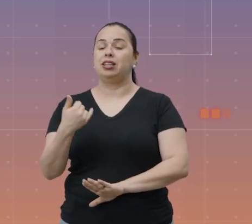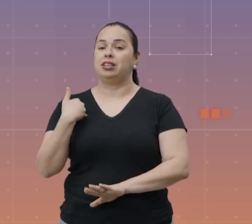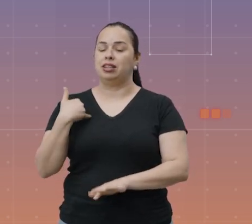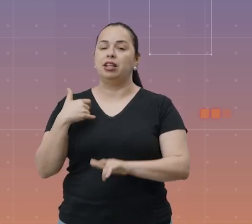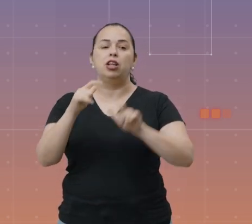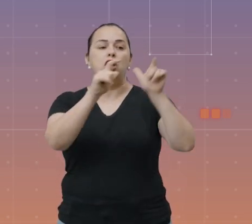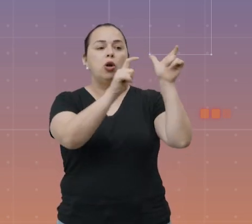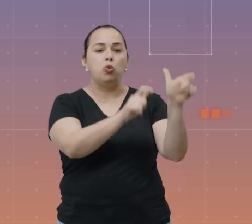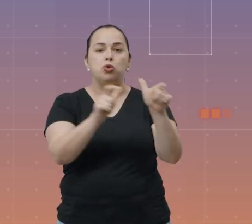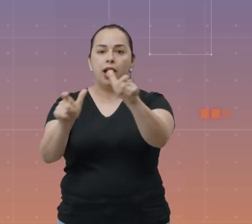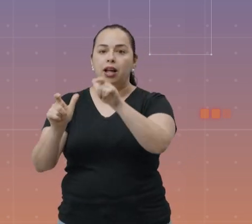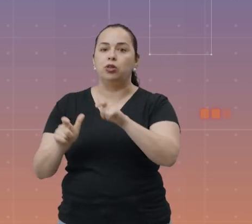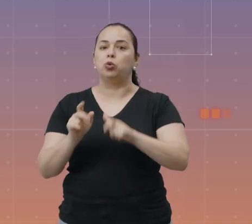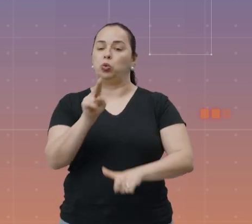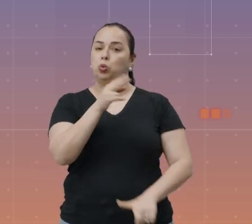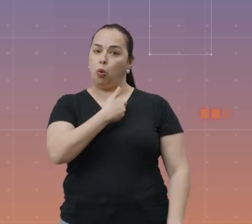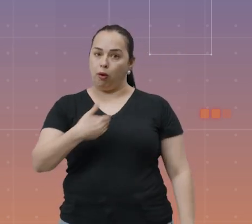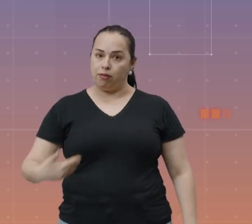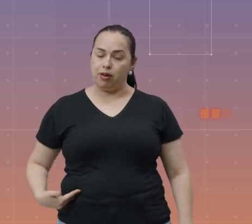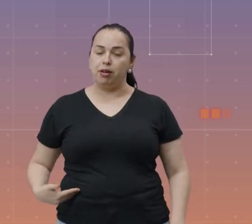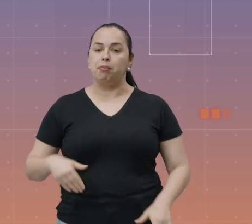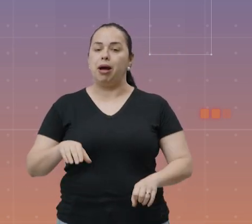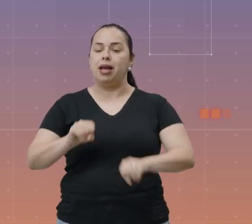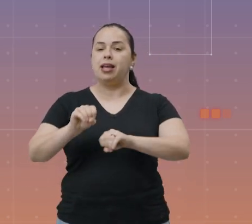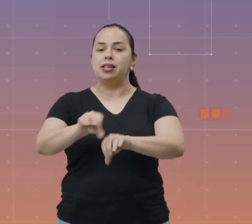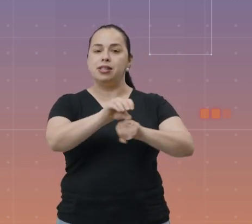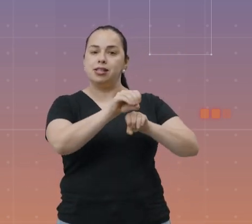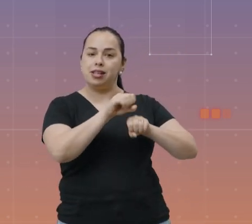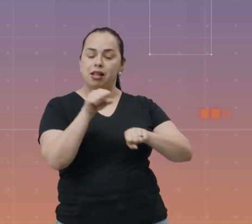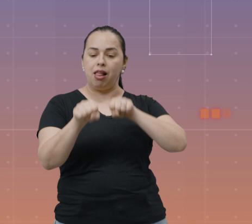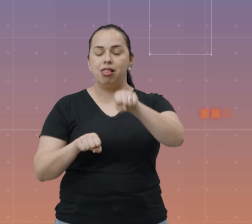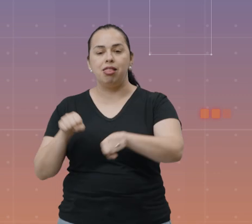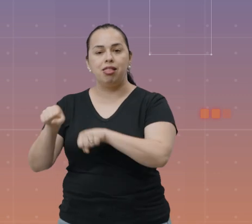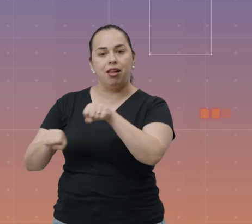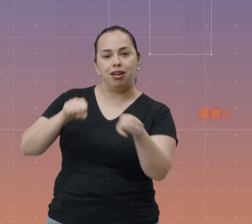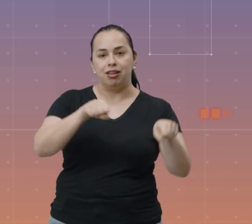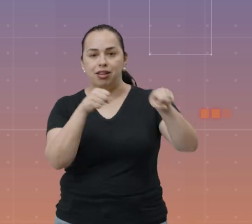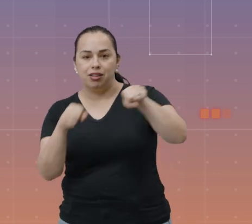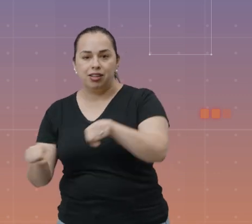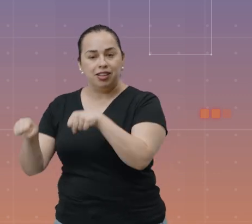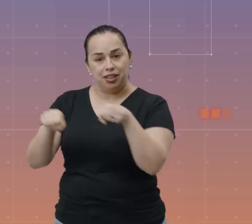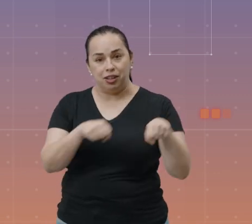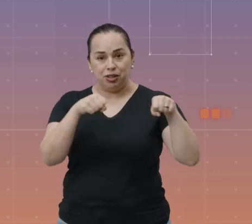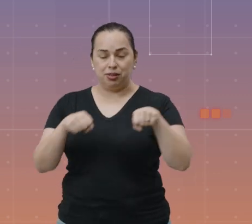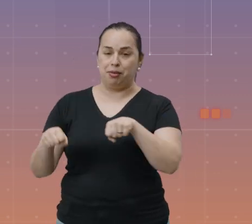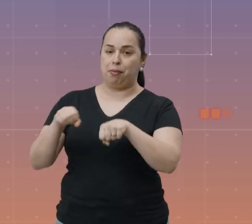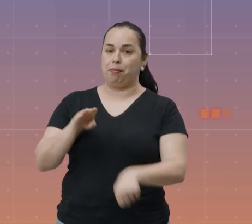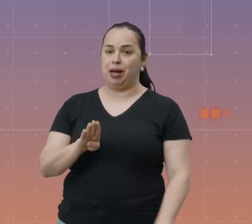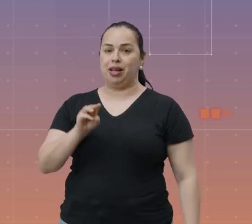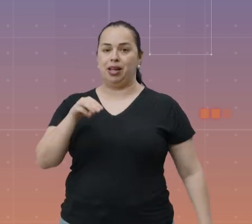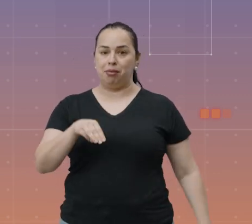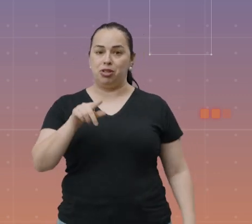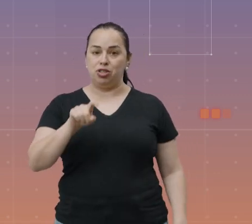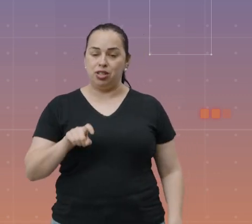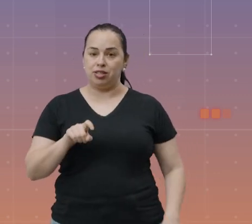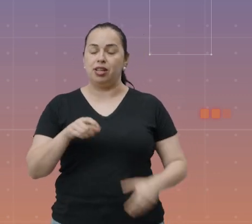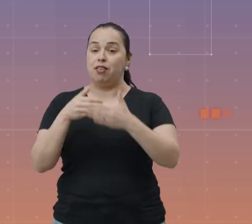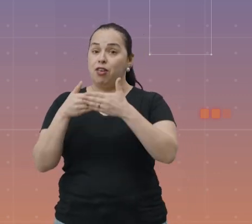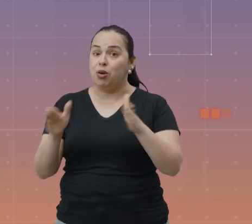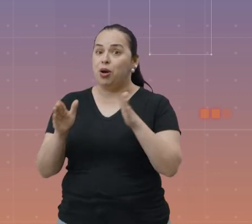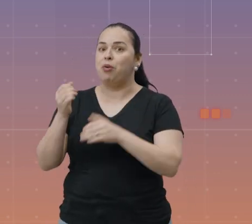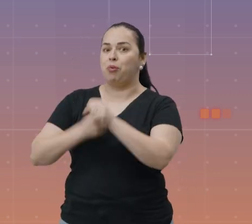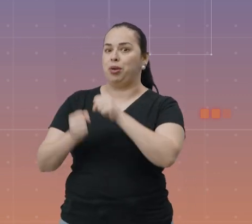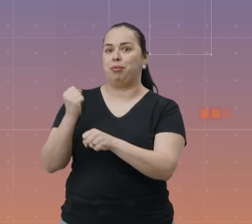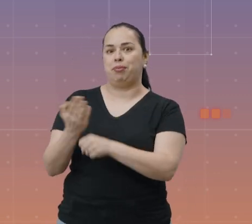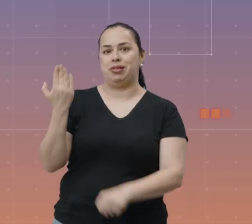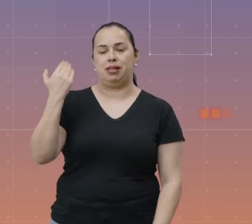anos e irá utilizar os espaços públicos para disponibilizar as aulas com essa nova pista de BMX, que